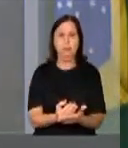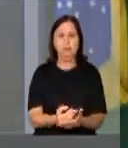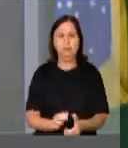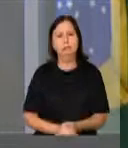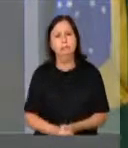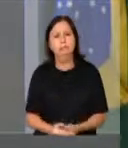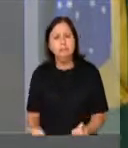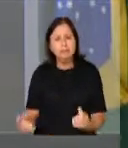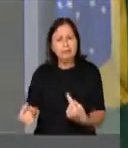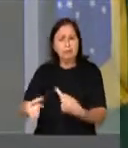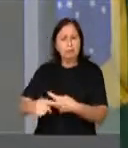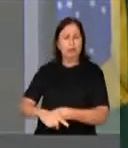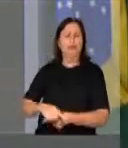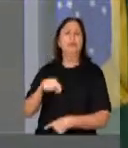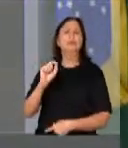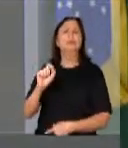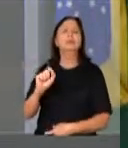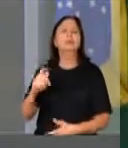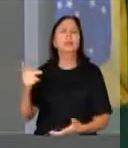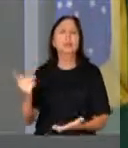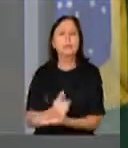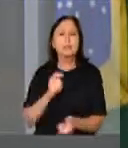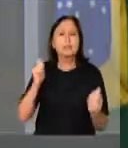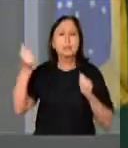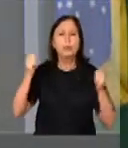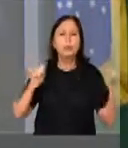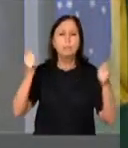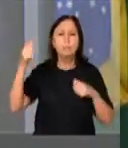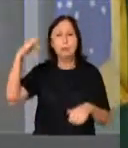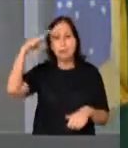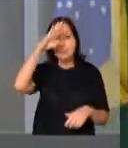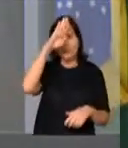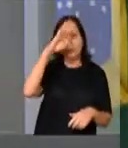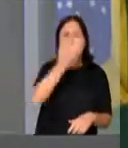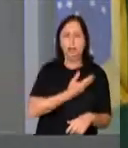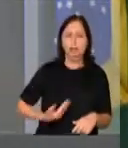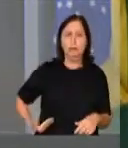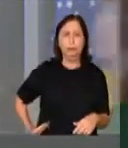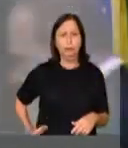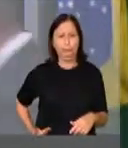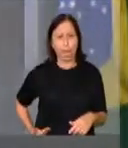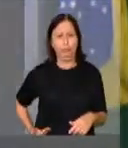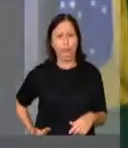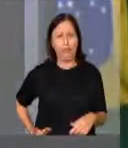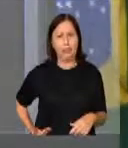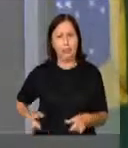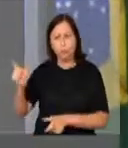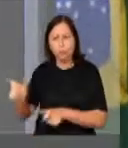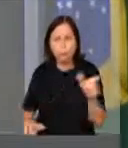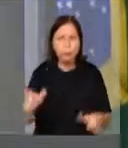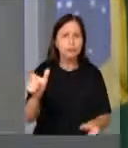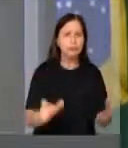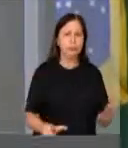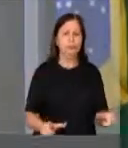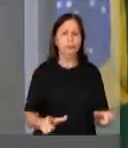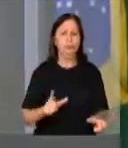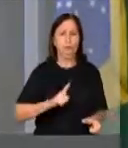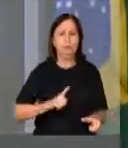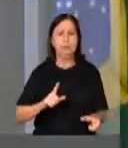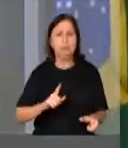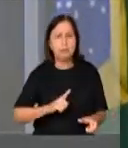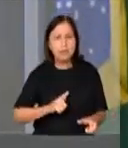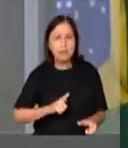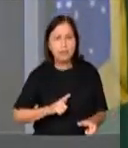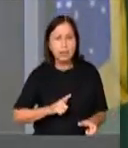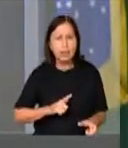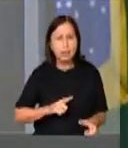que foi dito durante o processo eleitoral, de que o governo deveria ser composto por pessoas, como o diz no seu artigo